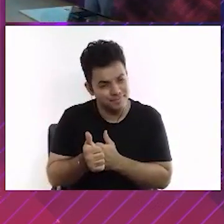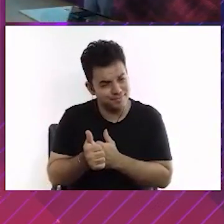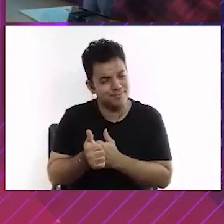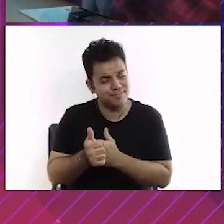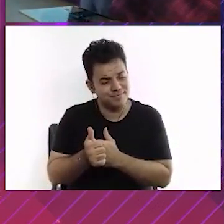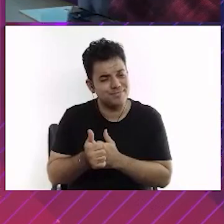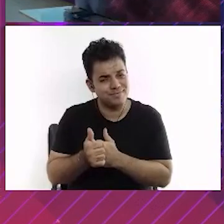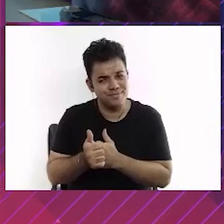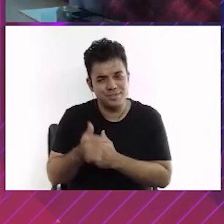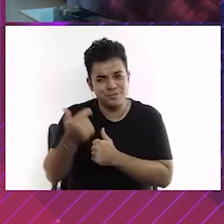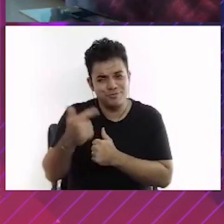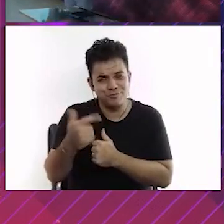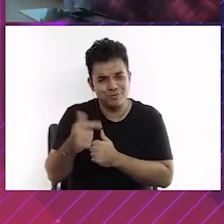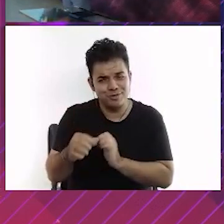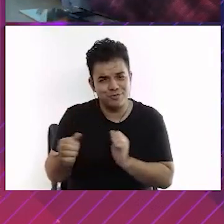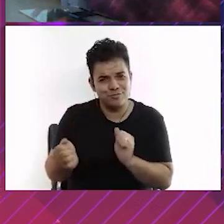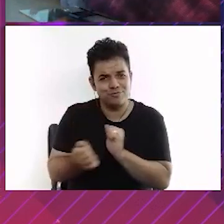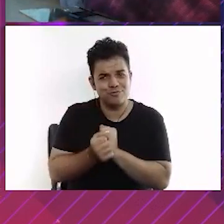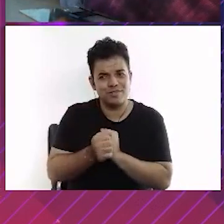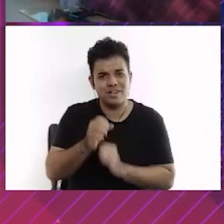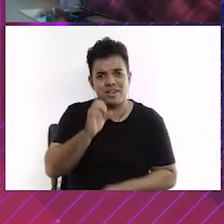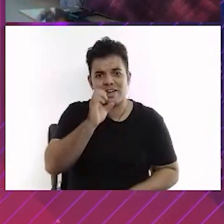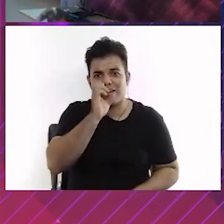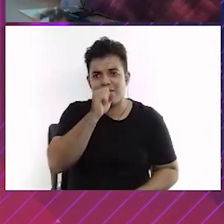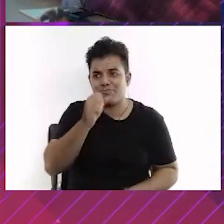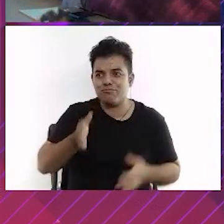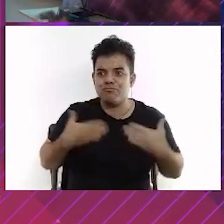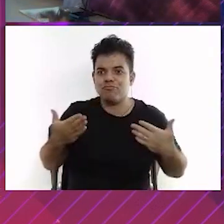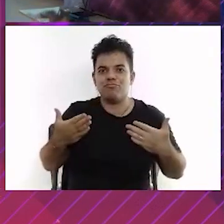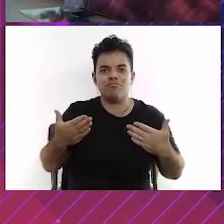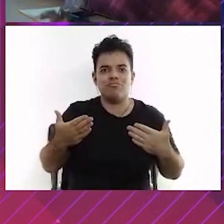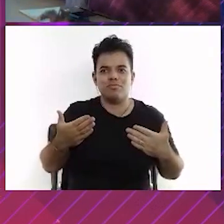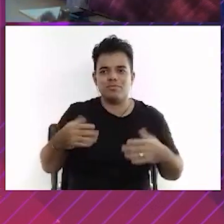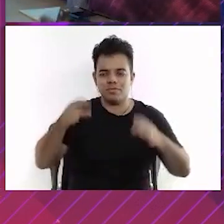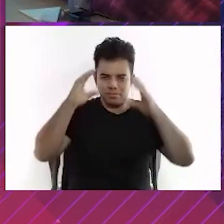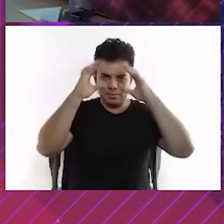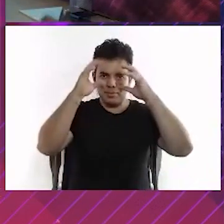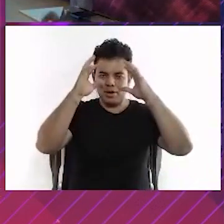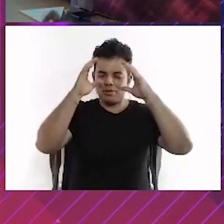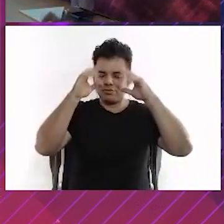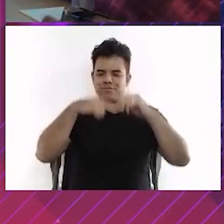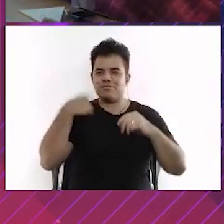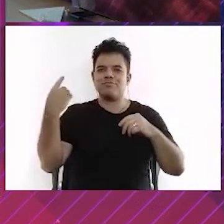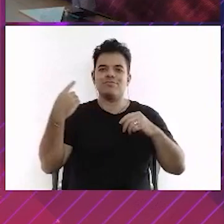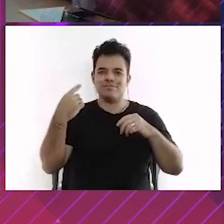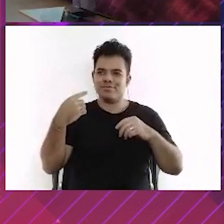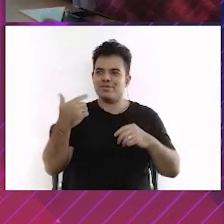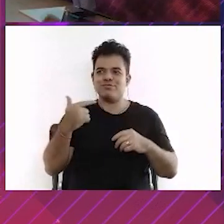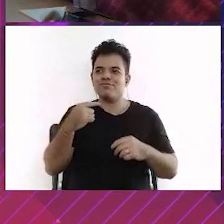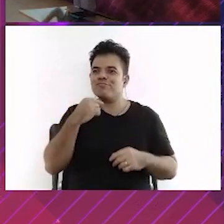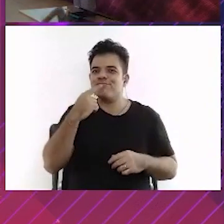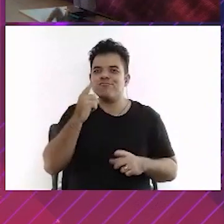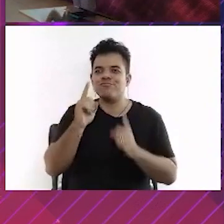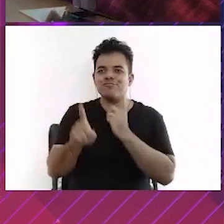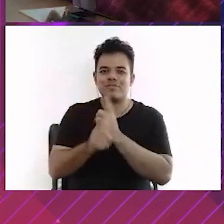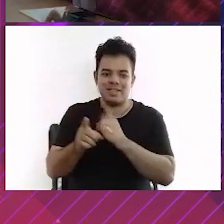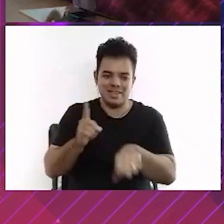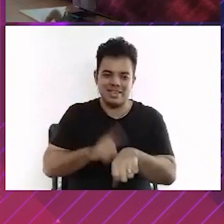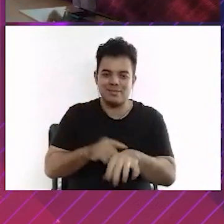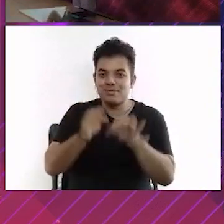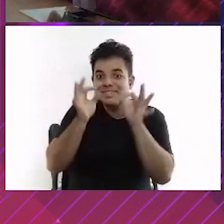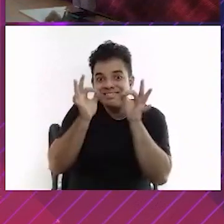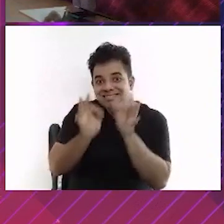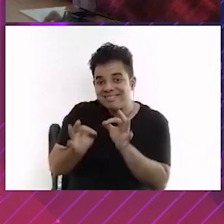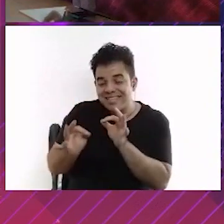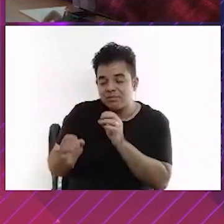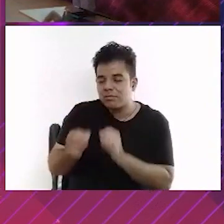uma dificuldade na brevidade do diagnóstico de morte cefálica. Então, esse diagnóstico, esse time de fazer esse